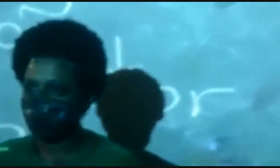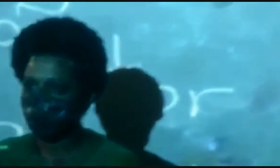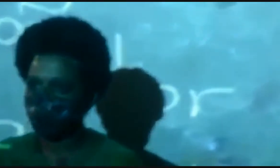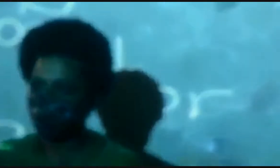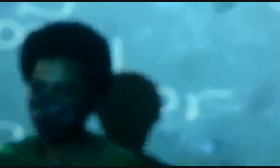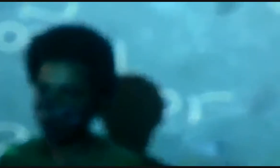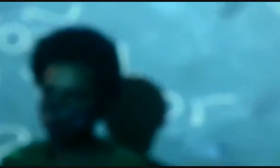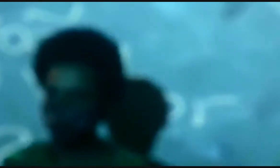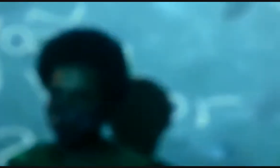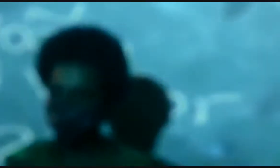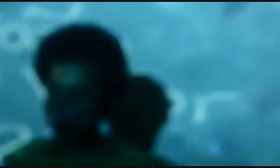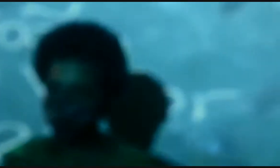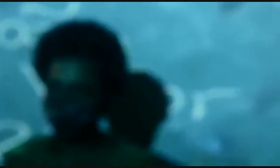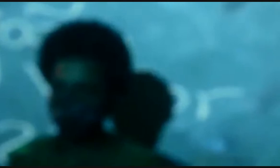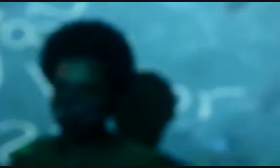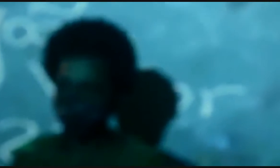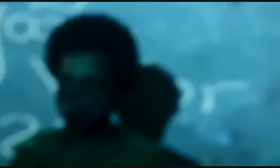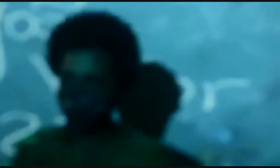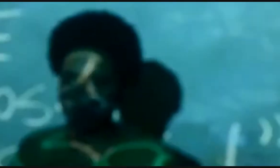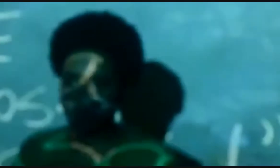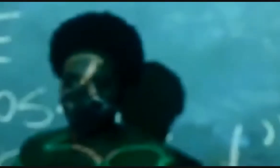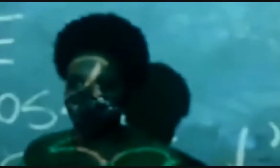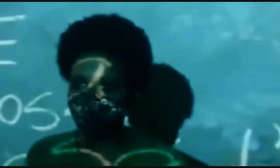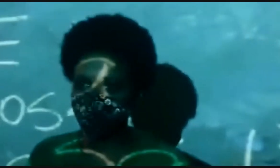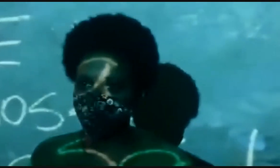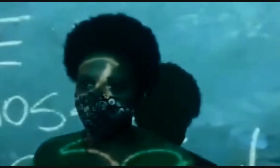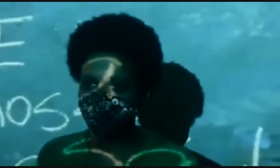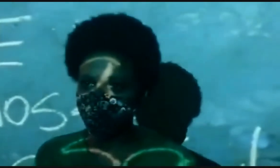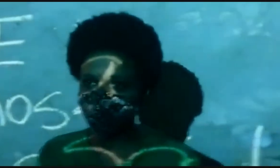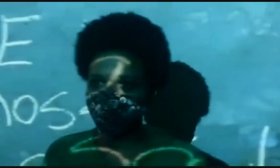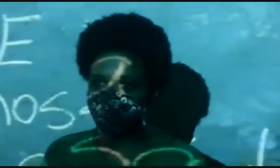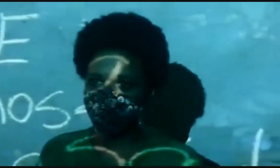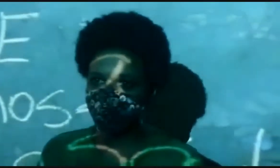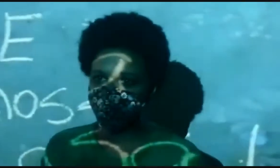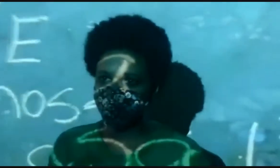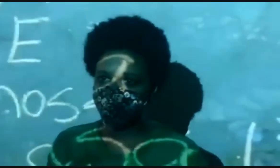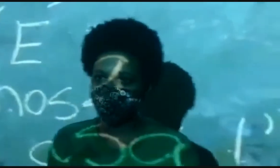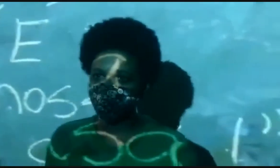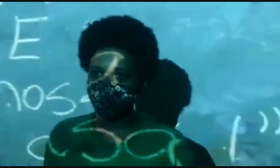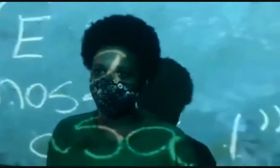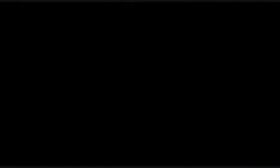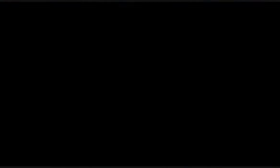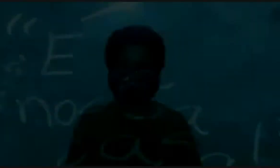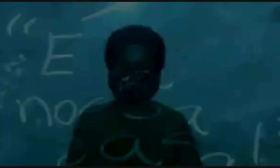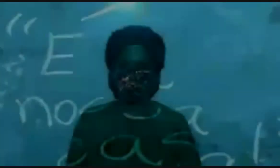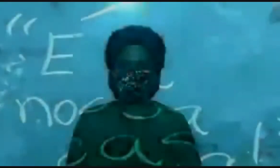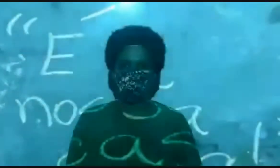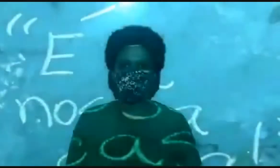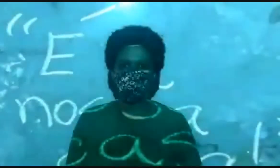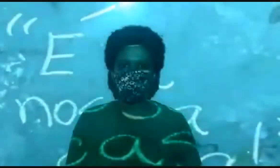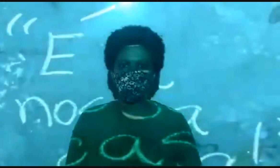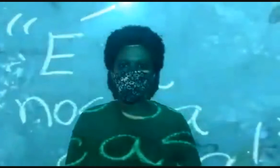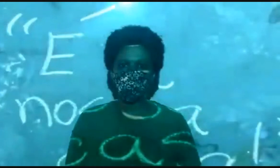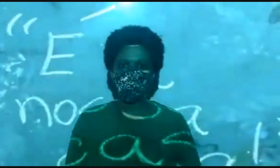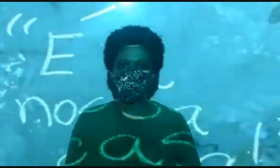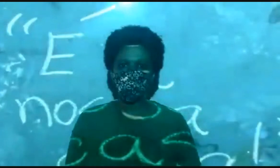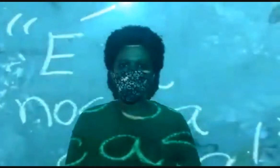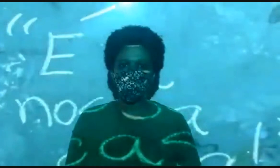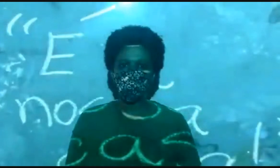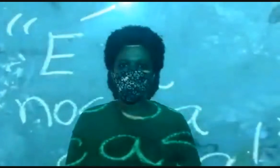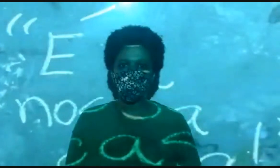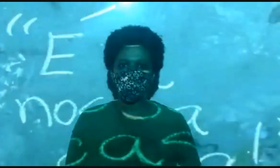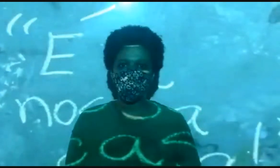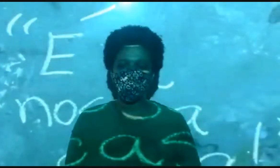fazer textão, dar risada com as piadas da internet e com os memes do ele não. Mas é que enquanto uns estão na